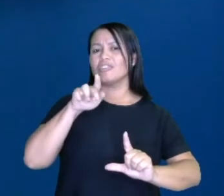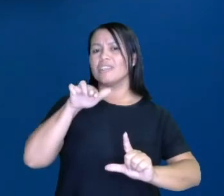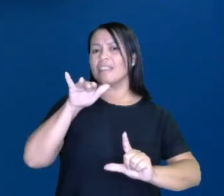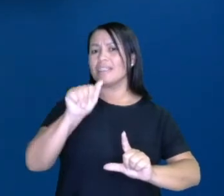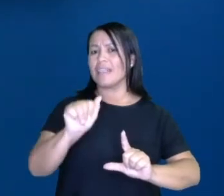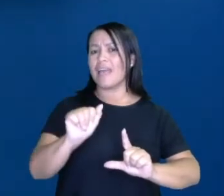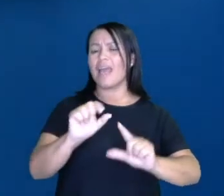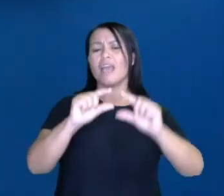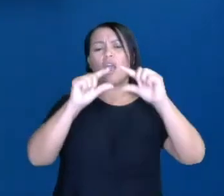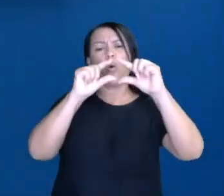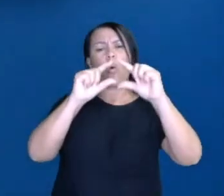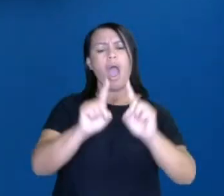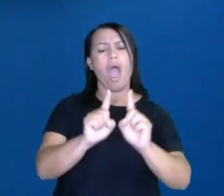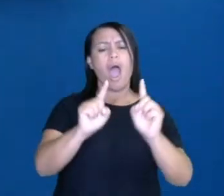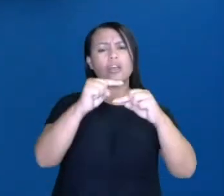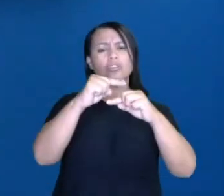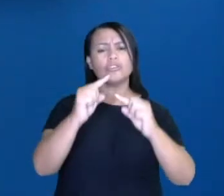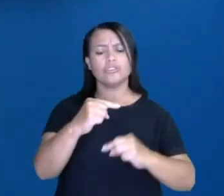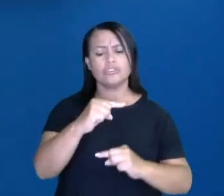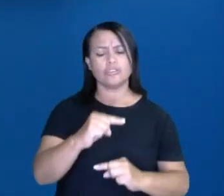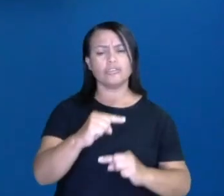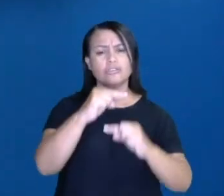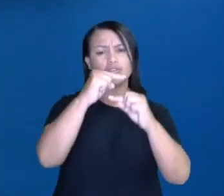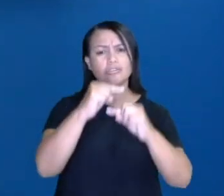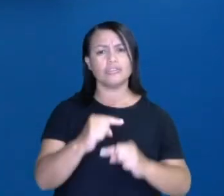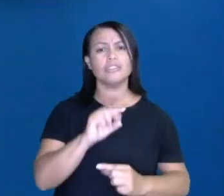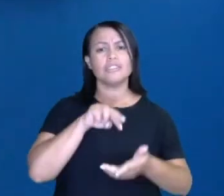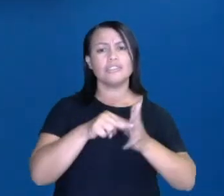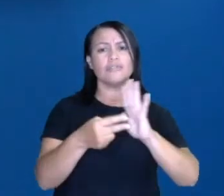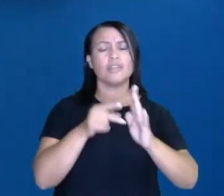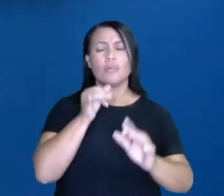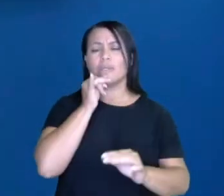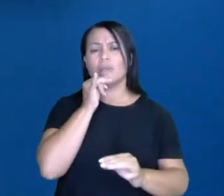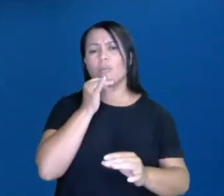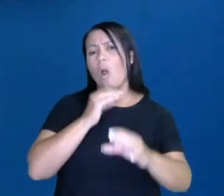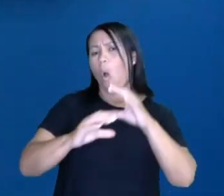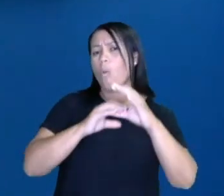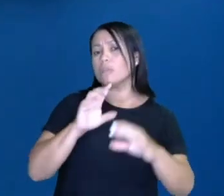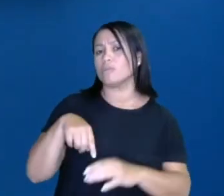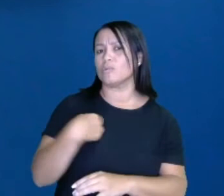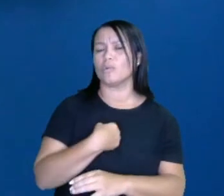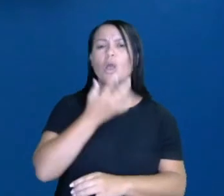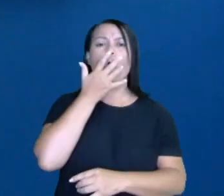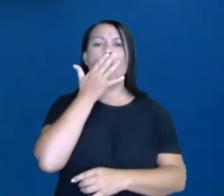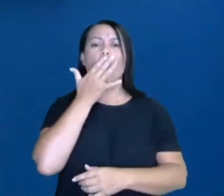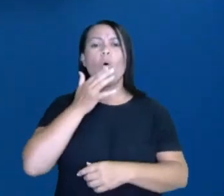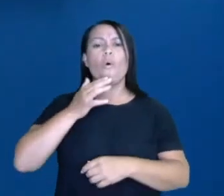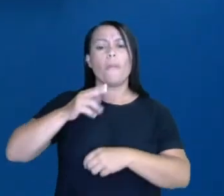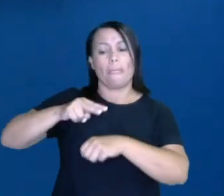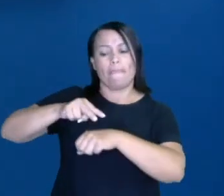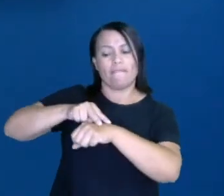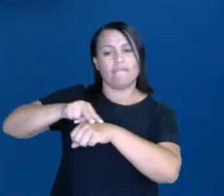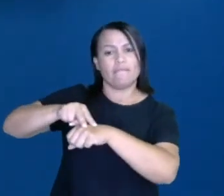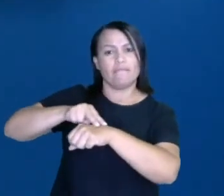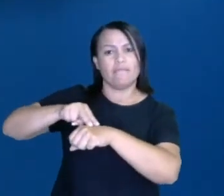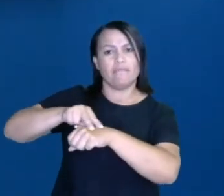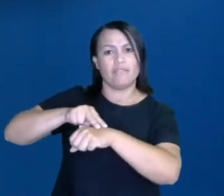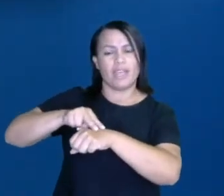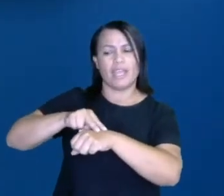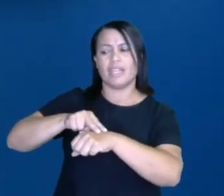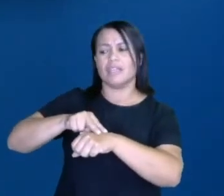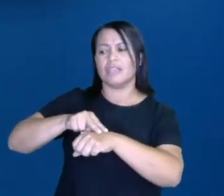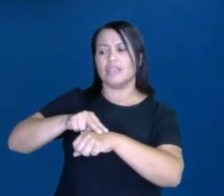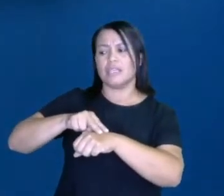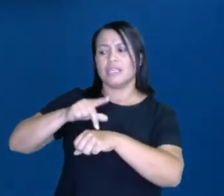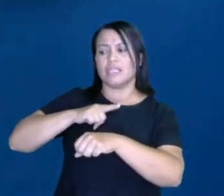de comunicação com a gente. A parte verde que a gente está vendo, que está